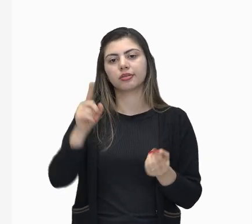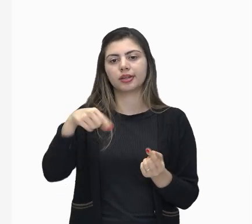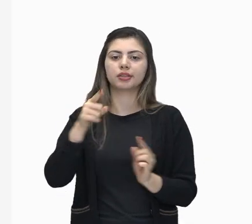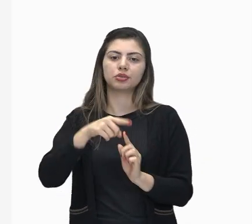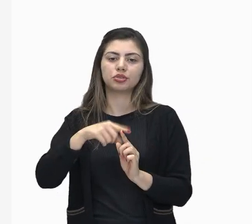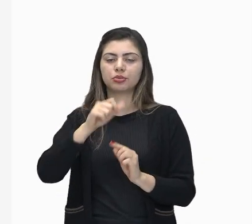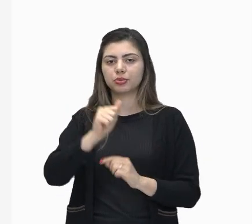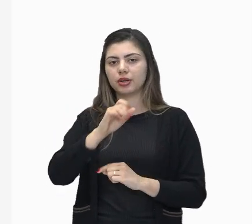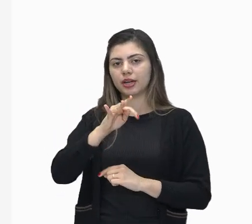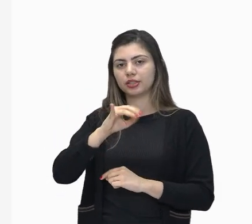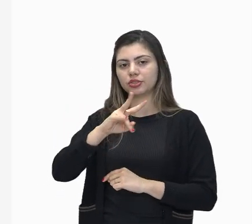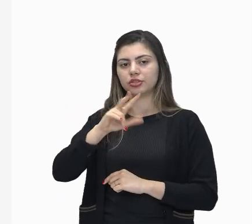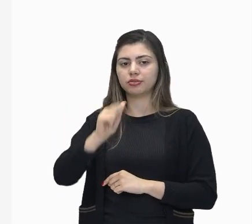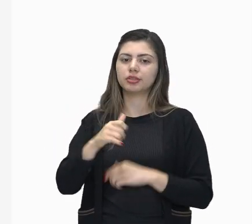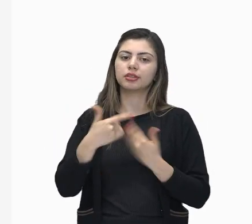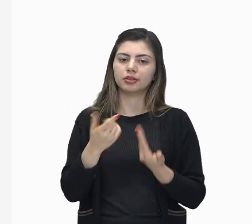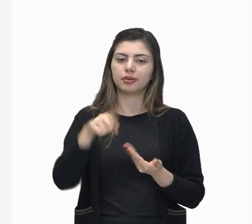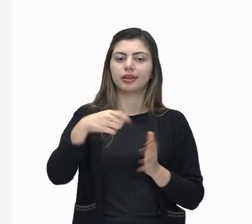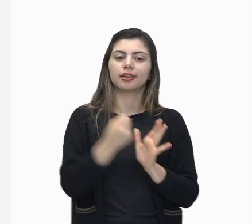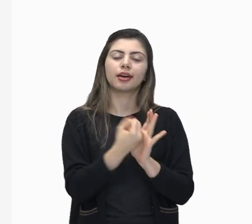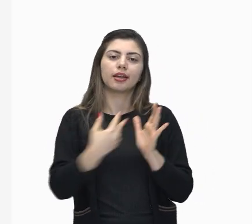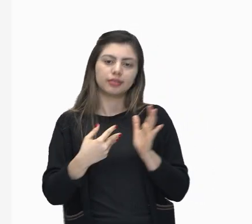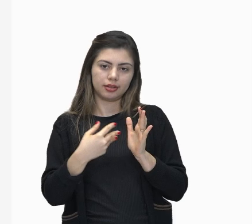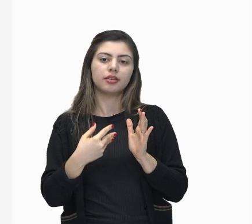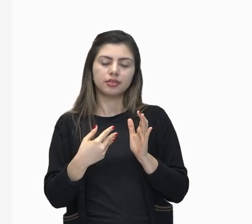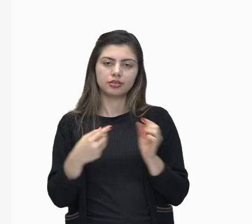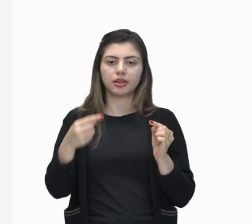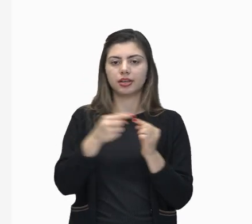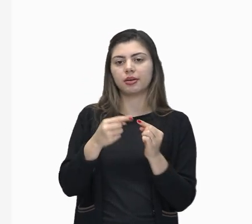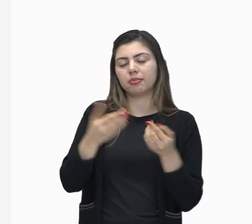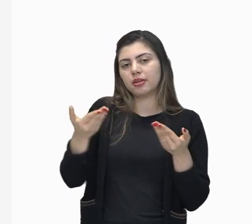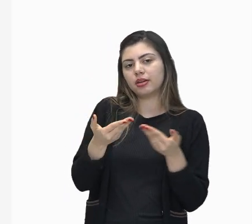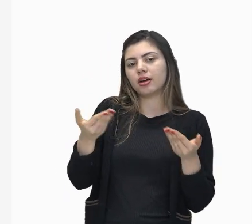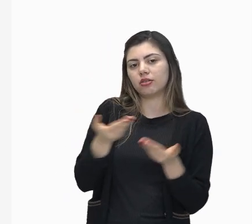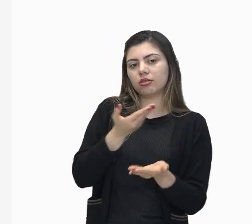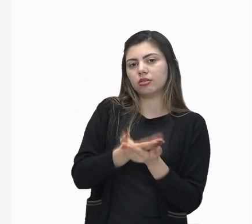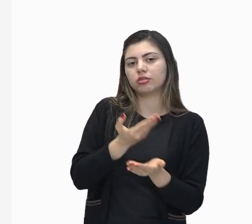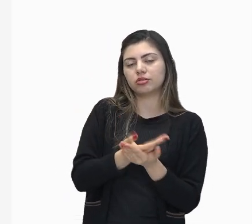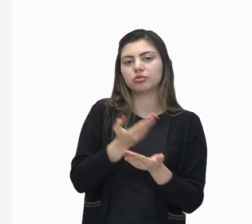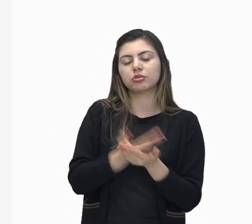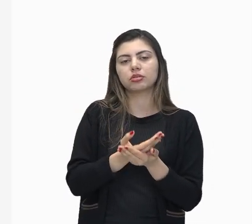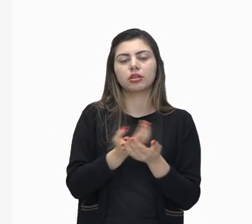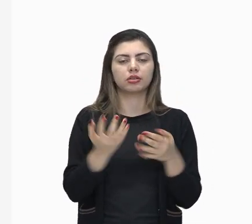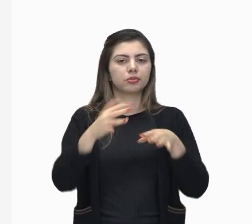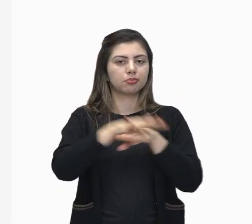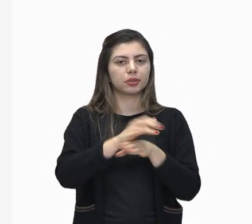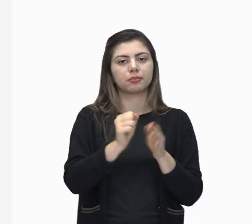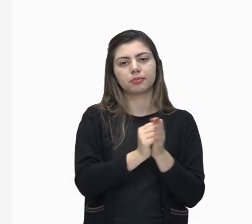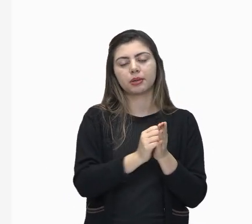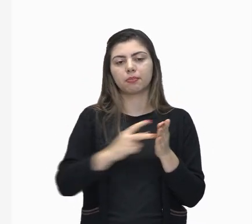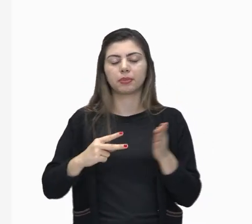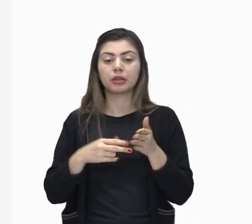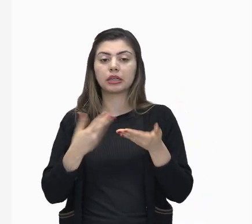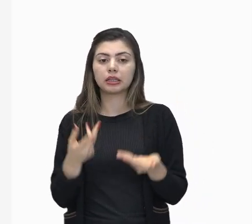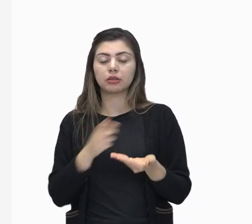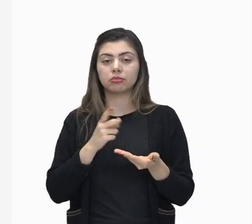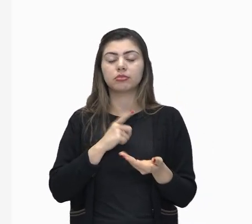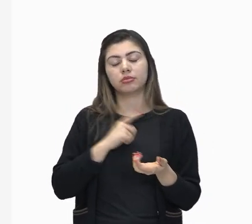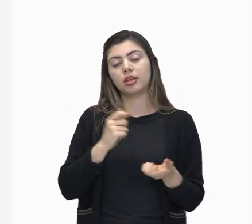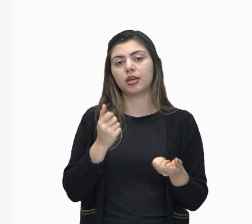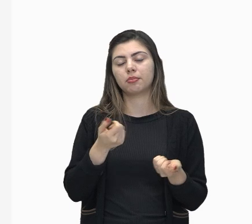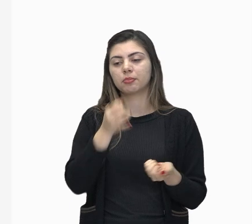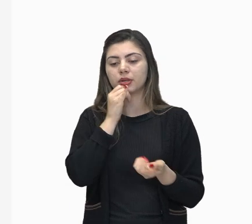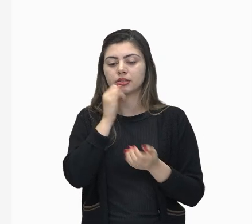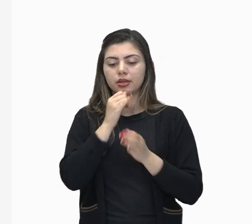os compostos que apresentam a isomeria óptica. E o desvio do plano de vibração da